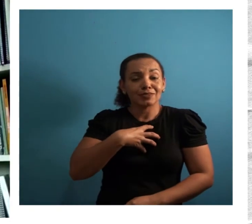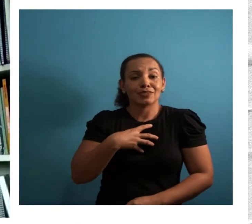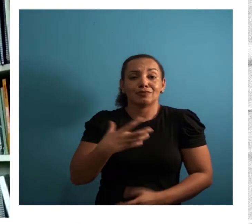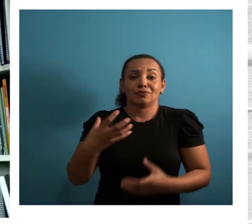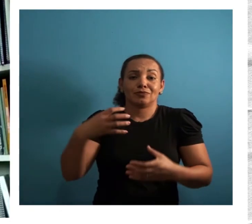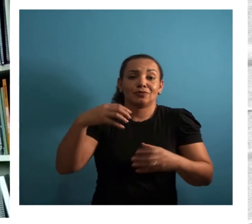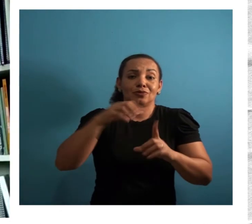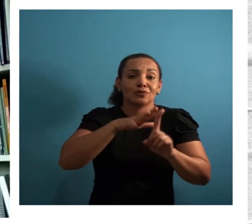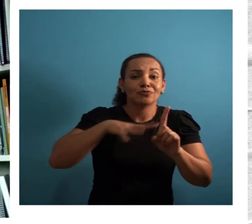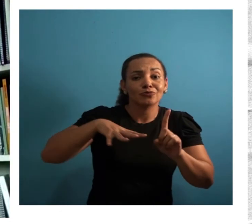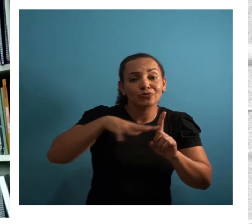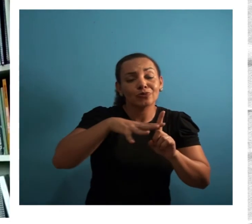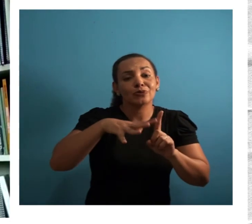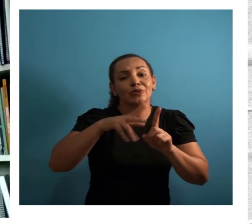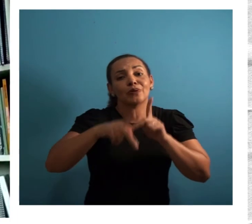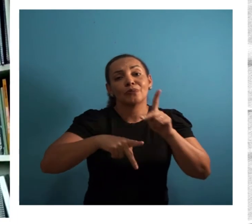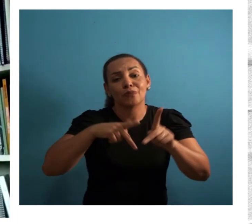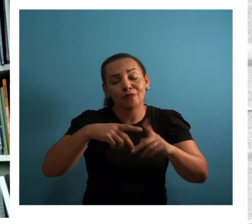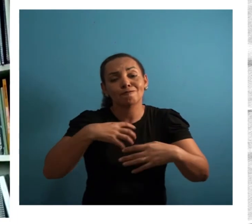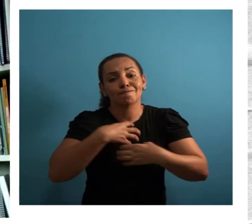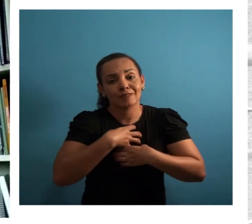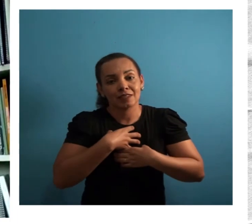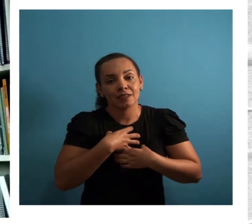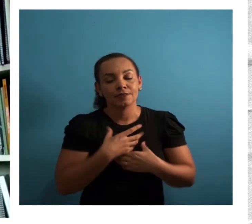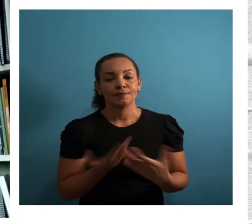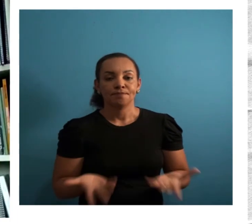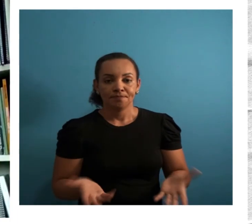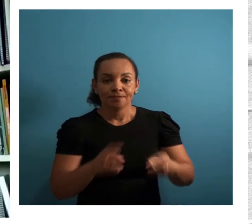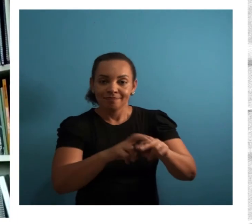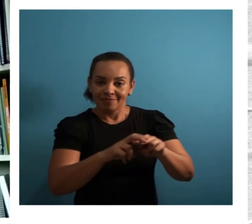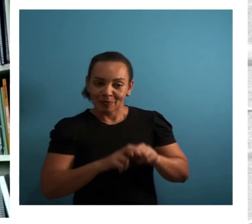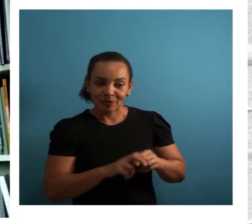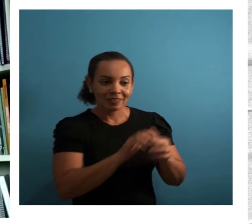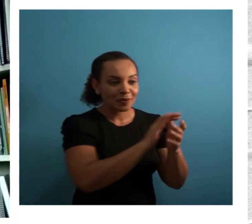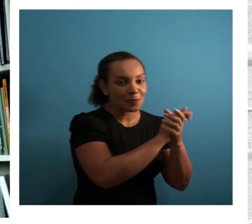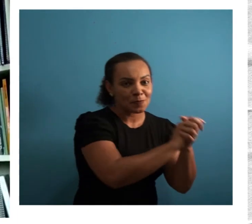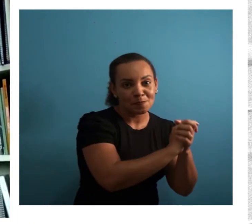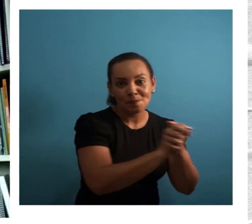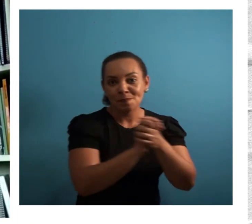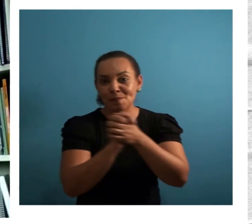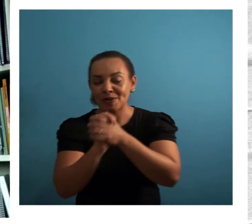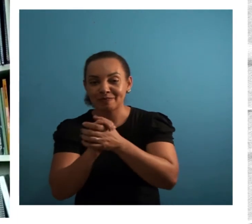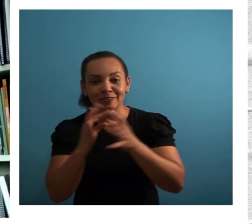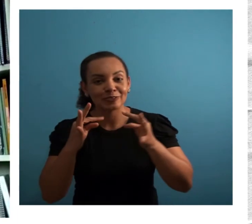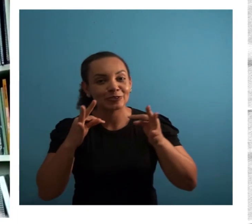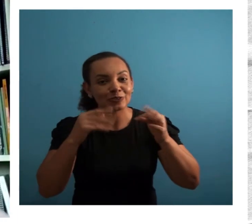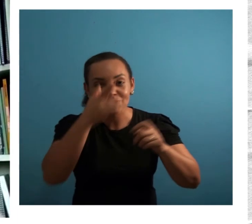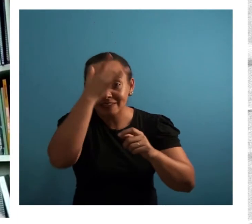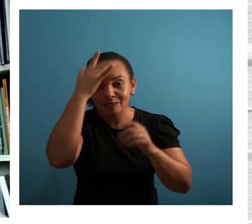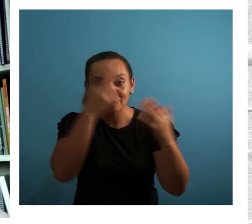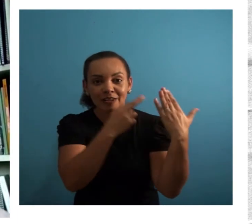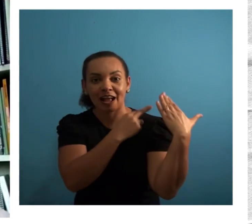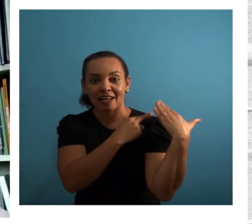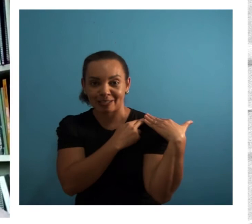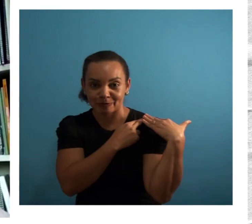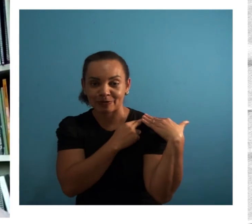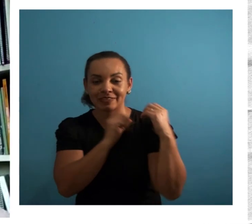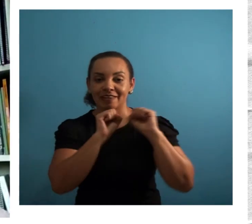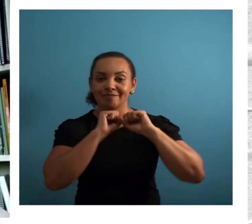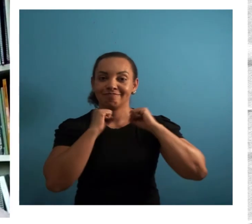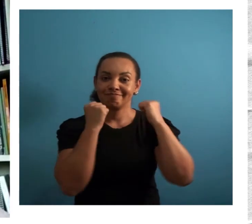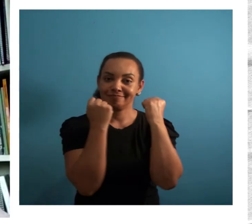popular por isso quero concluir parabenizando aos organizadores dessa seminário e